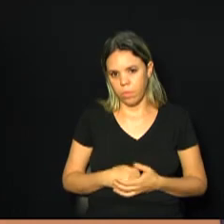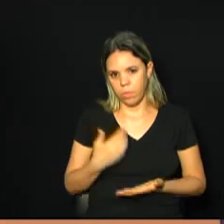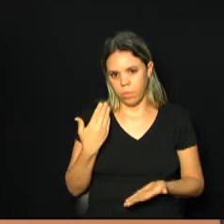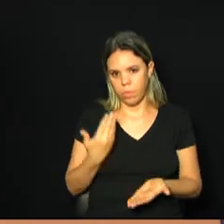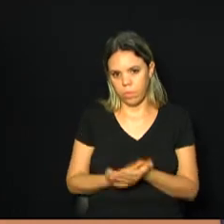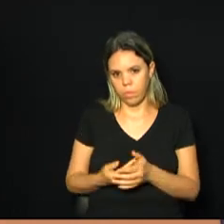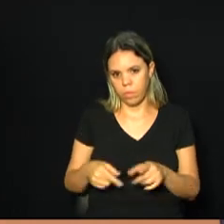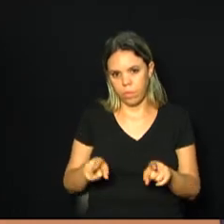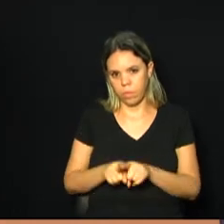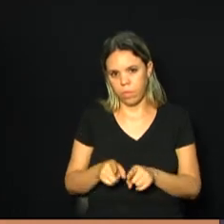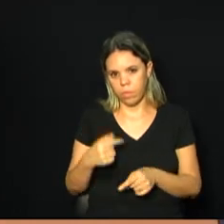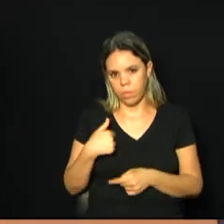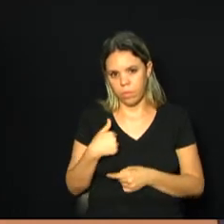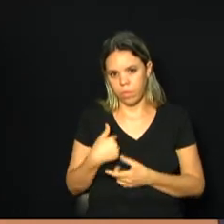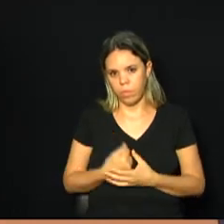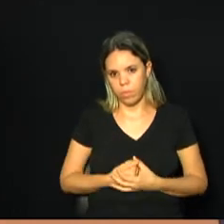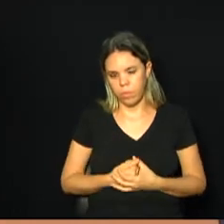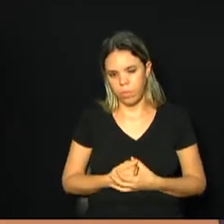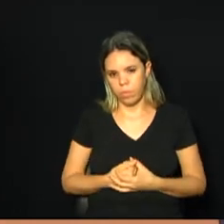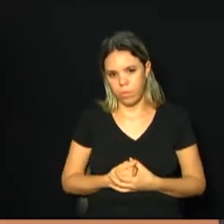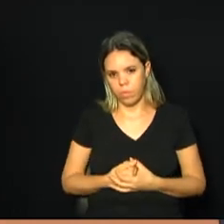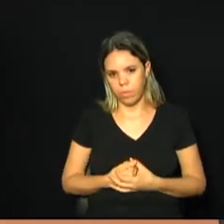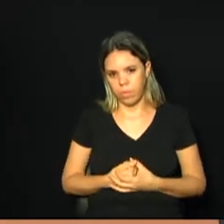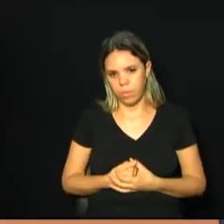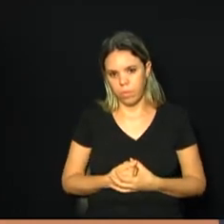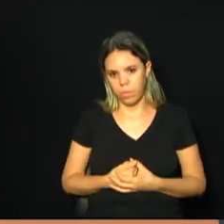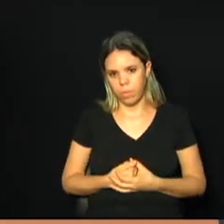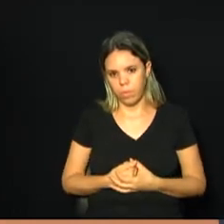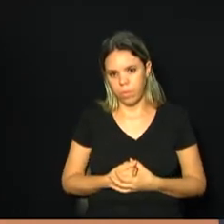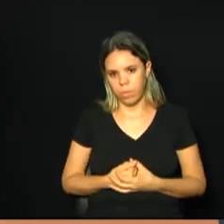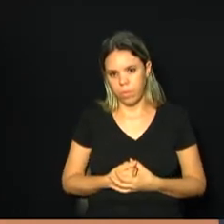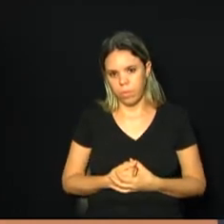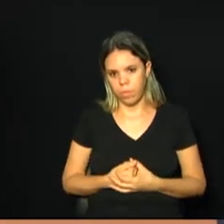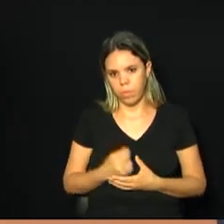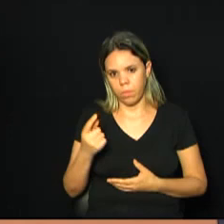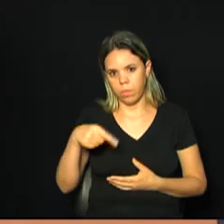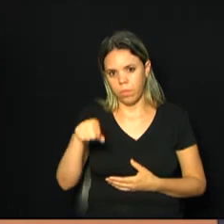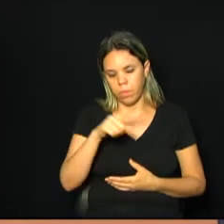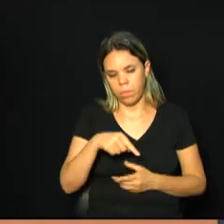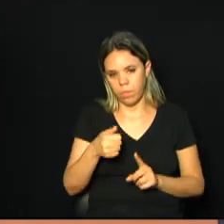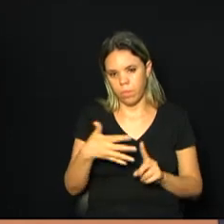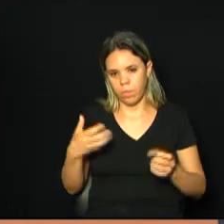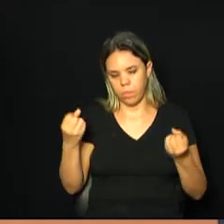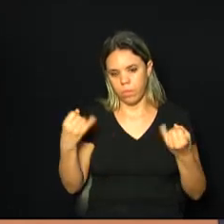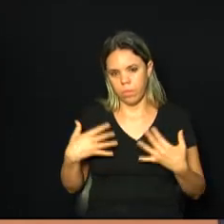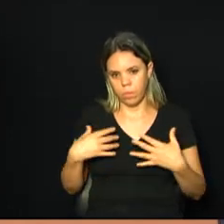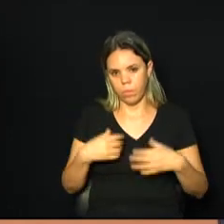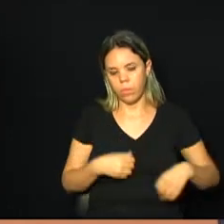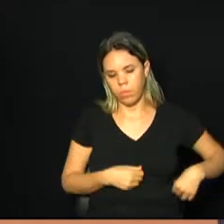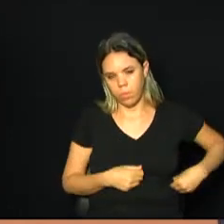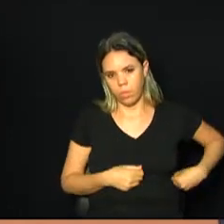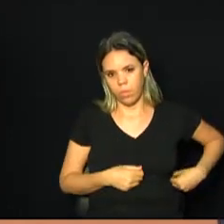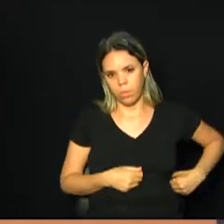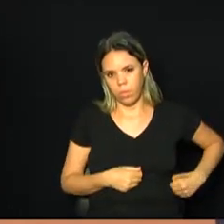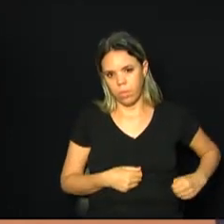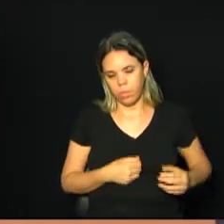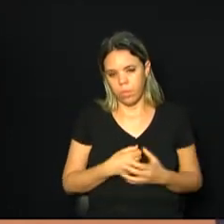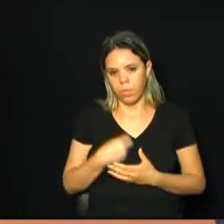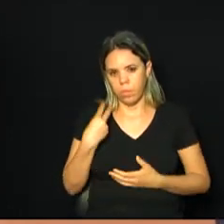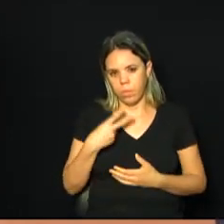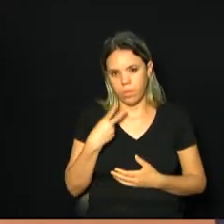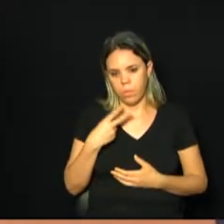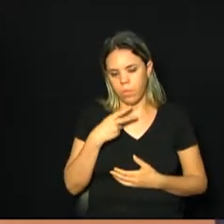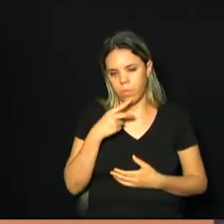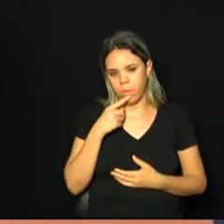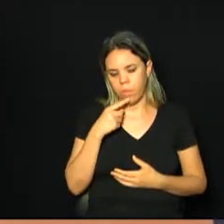também que, pelas questões que vocês explanaram aqui para a gente, é como o vereador Eduardo